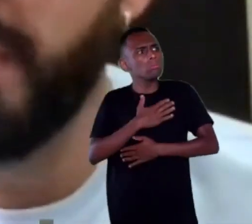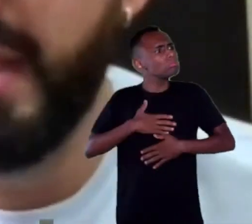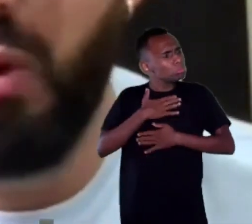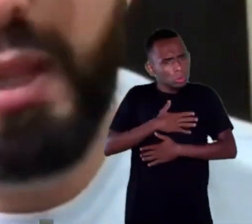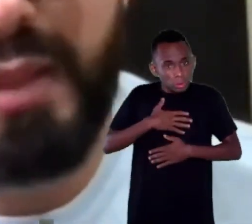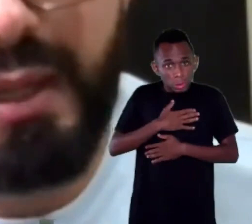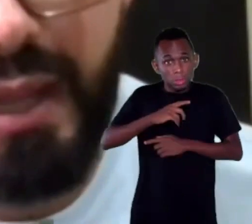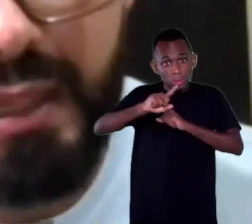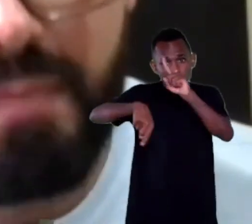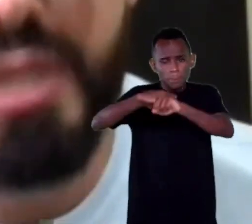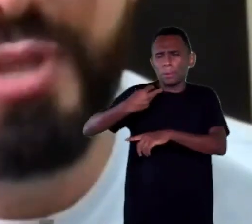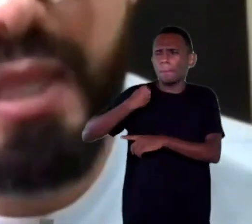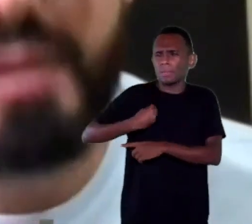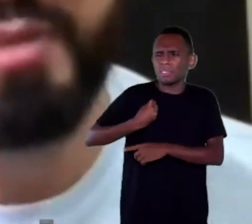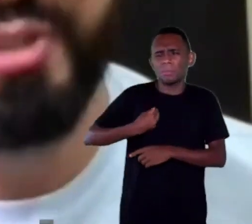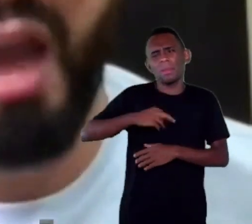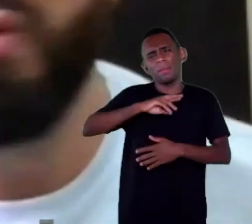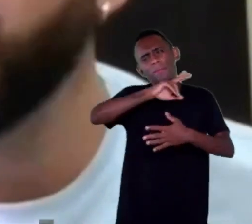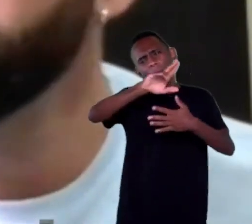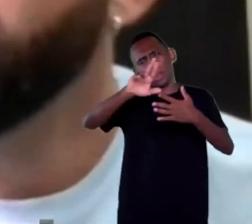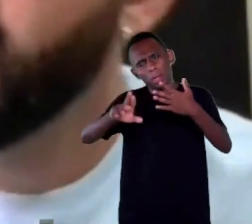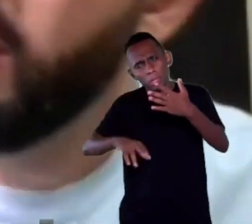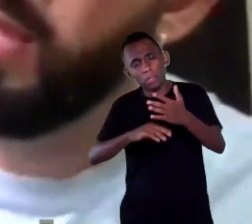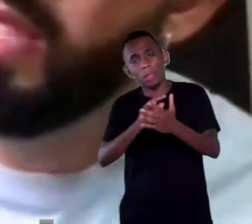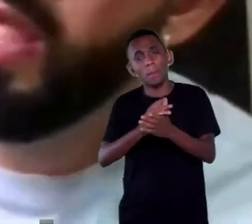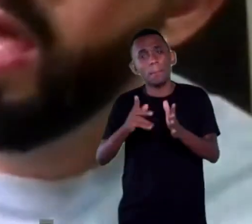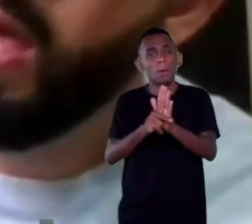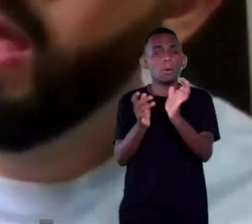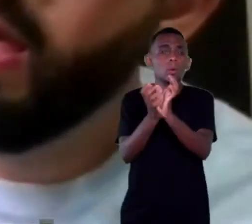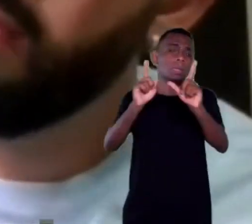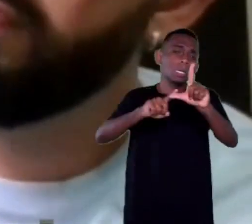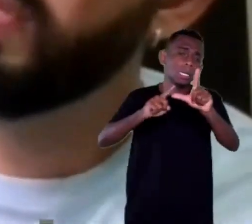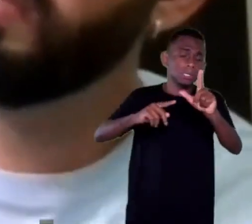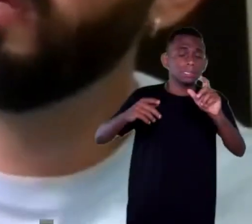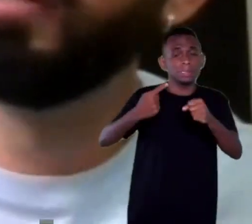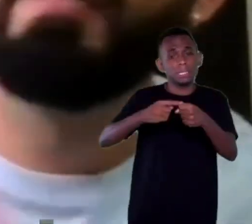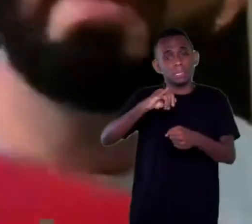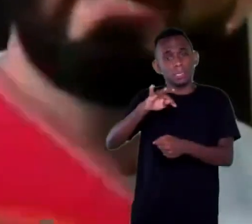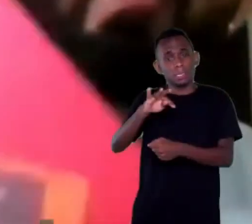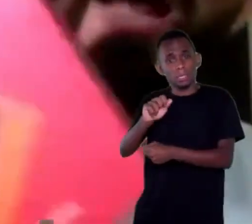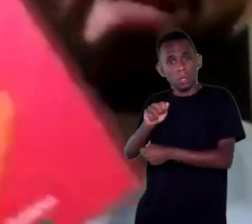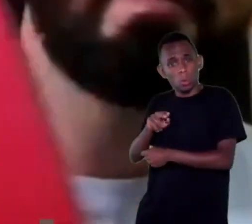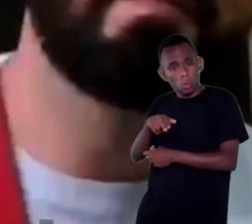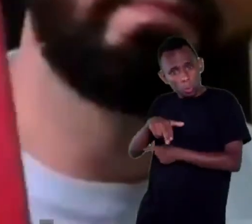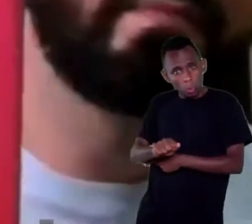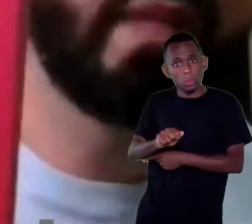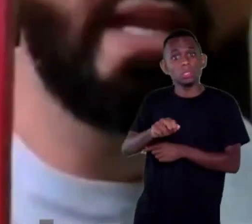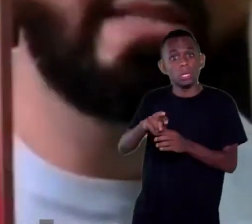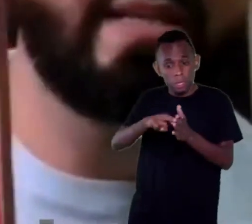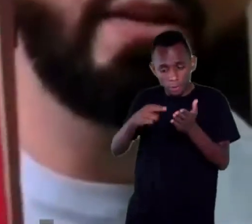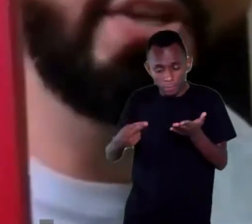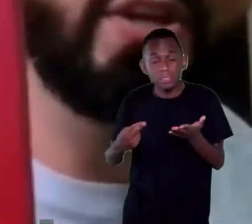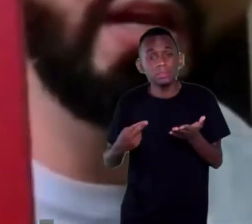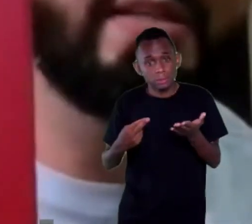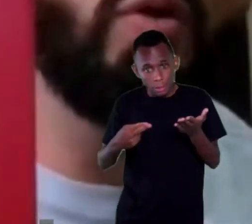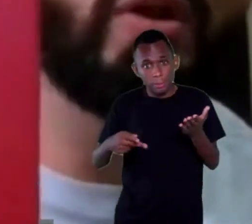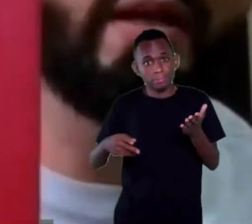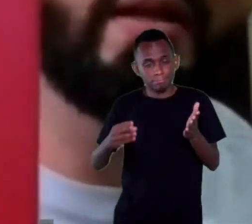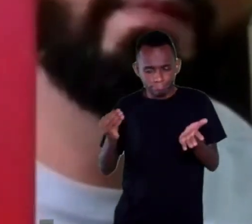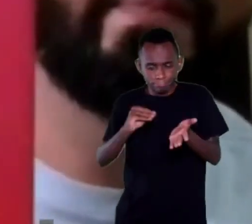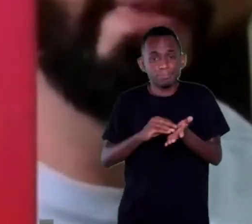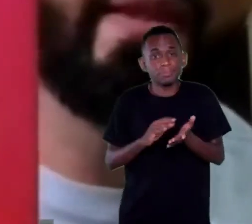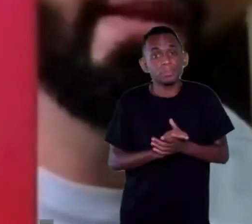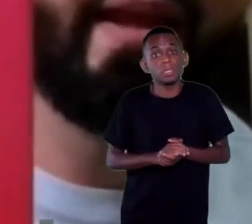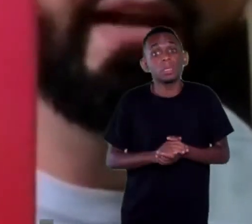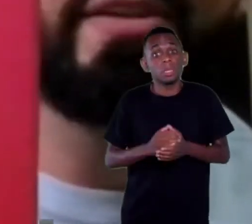eu já participei da coletânea da Academia de Letras, de Itaúna, que é a revista bianuária. Magela segura nas mãos